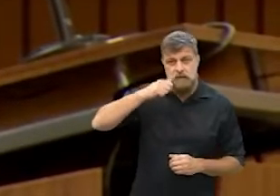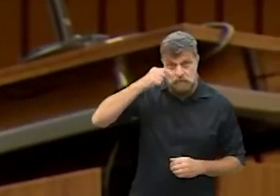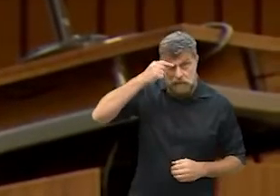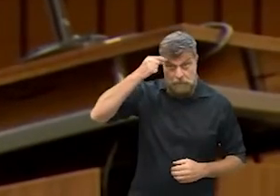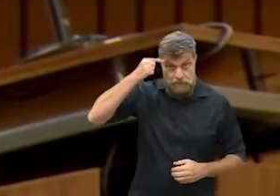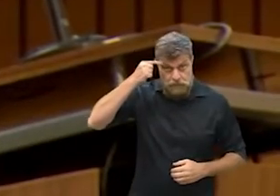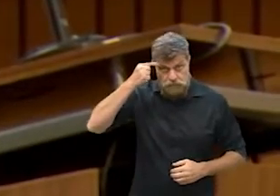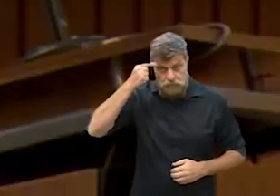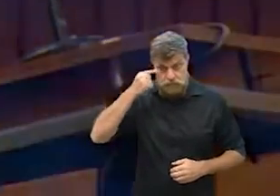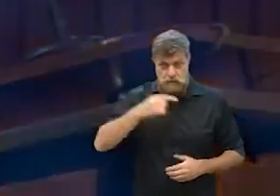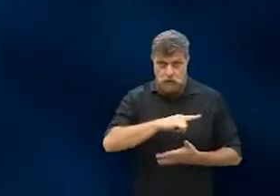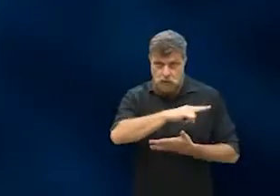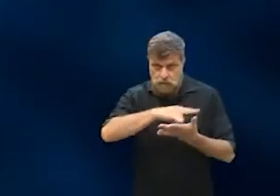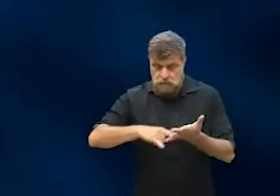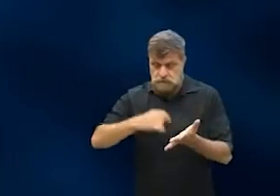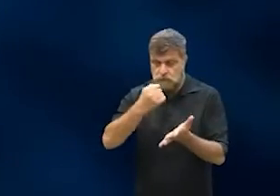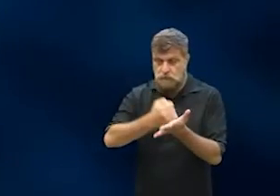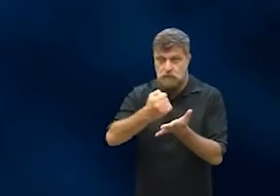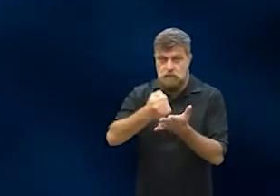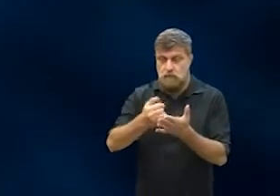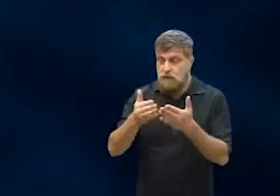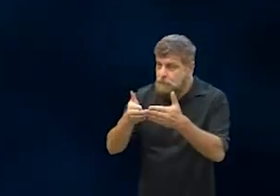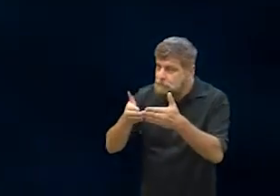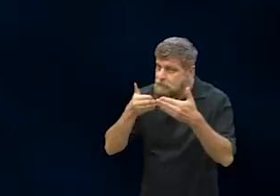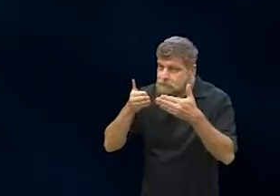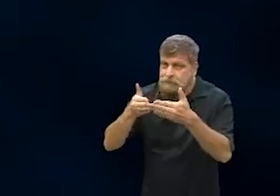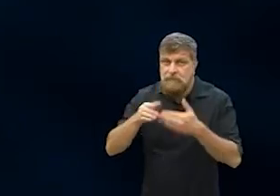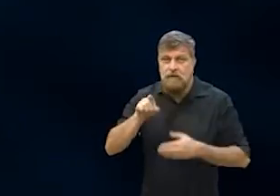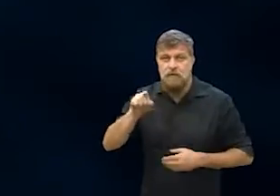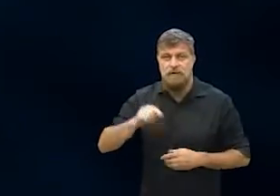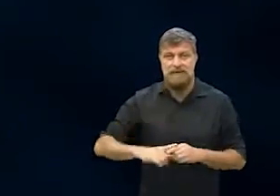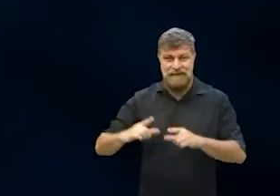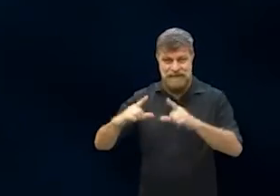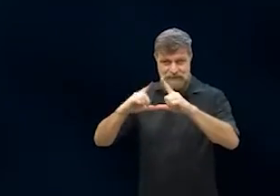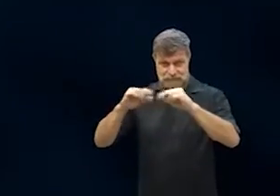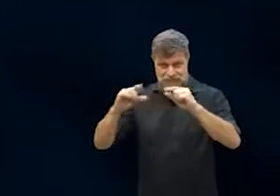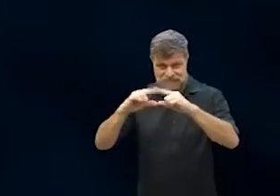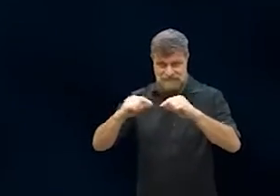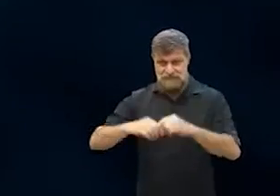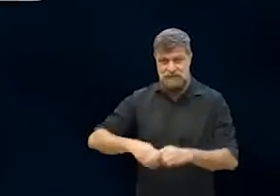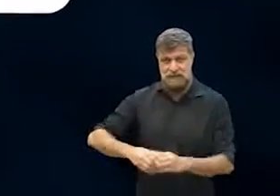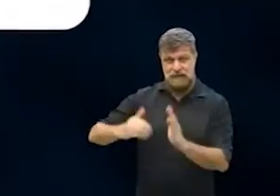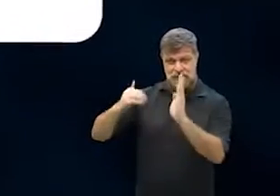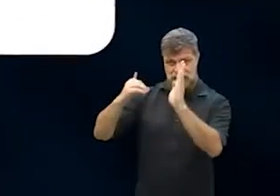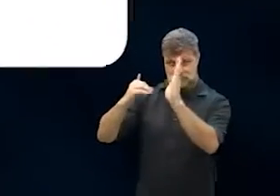A vereadora Paola Miguel protocolou uma moção de apelo e pede para a